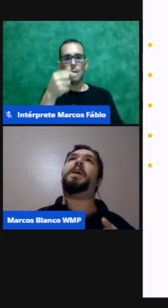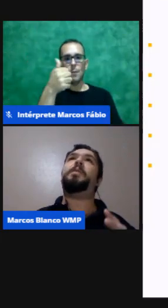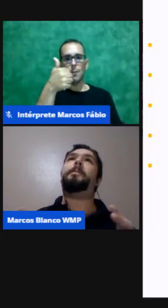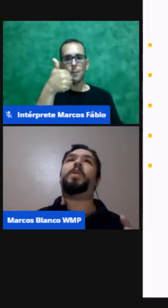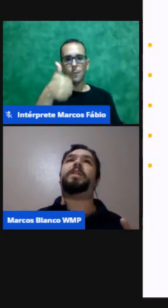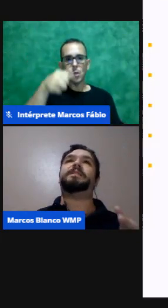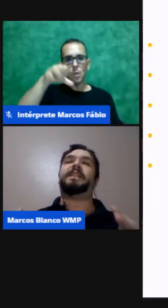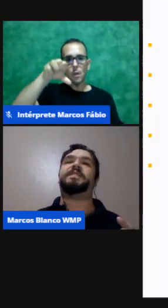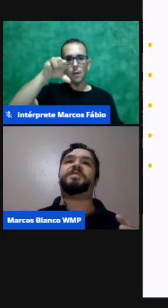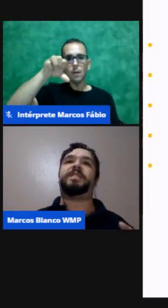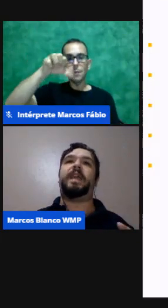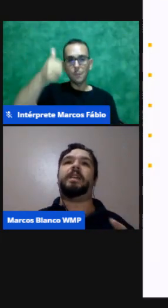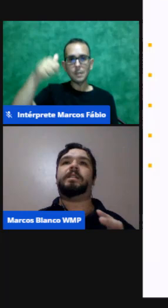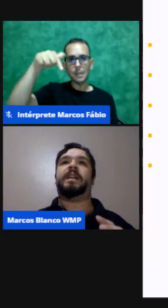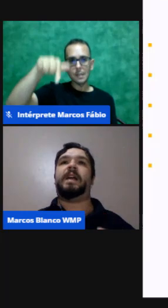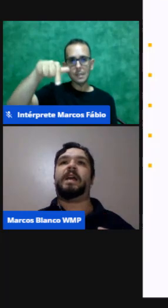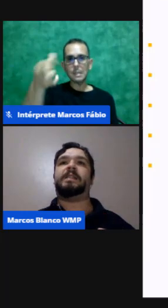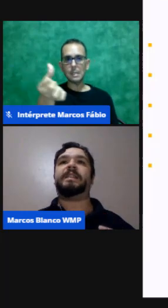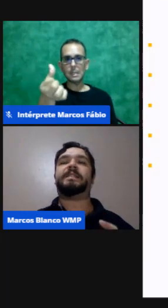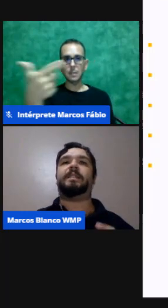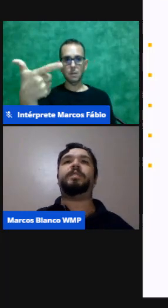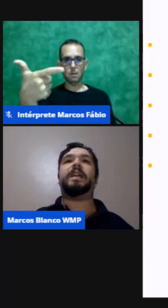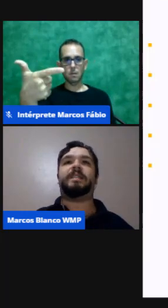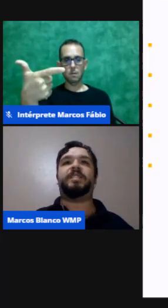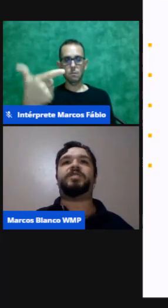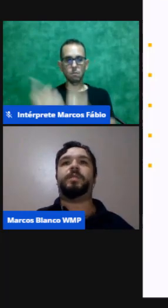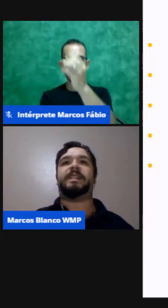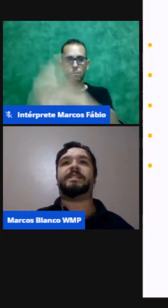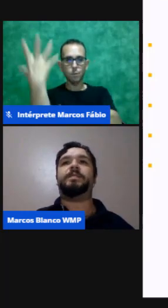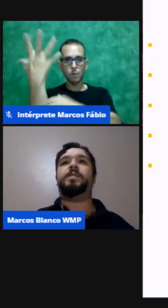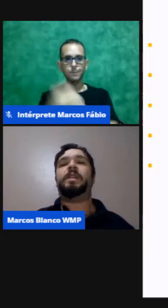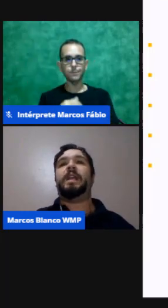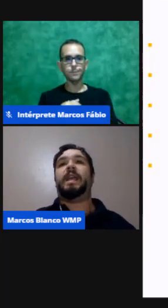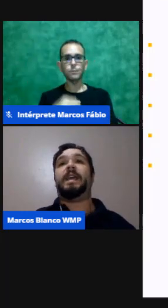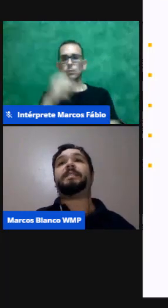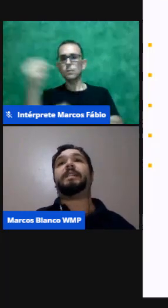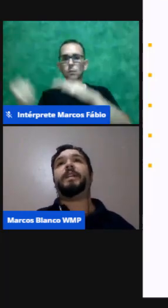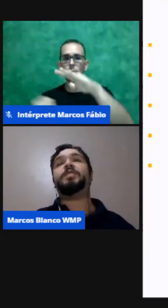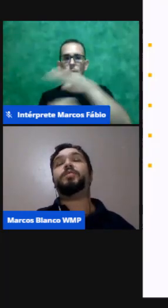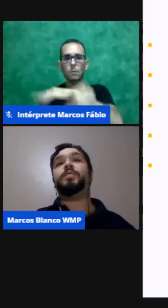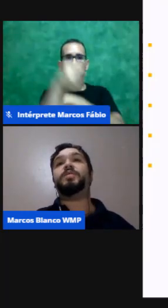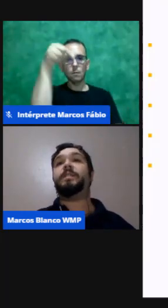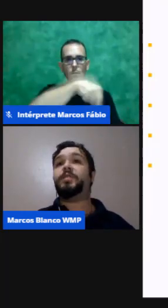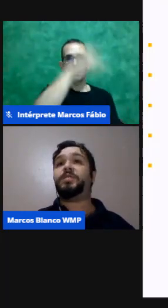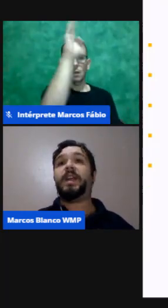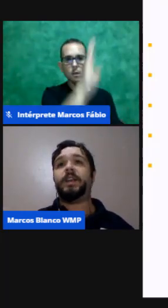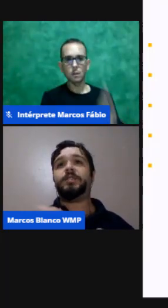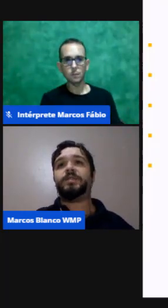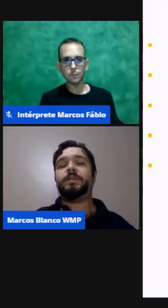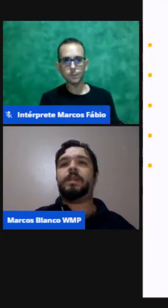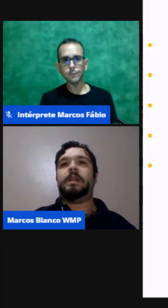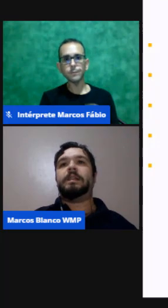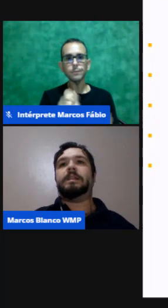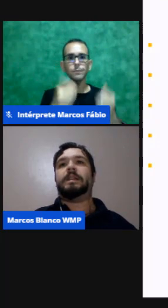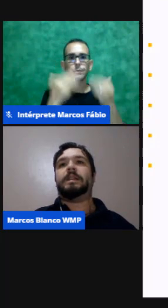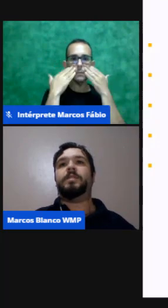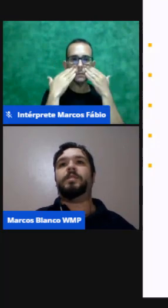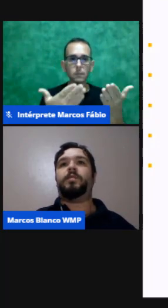A principal hipótese que a gente tem da inserção da Aedes aegypti no Brasil é através dos navios